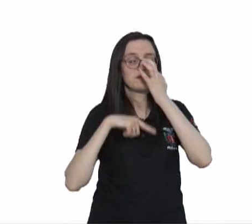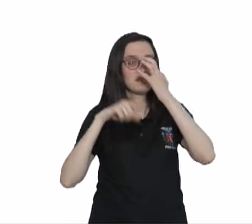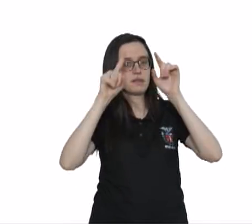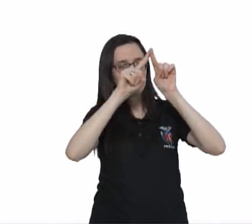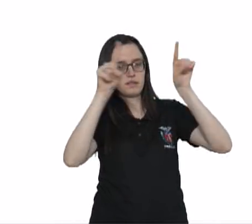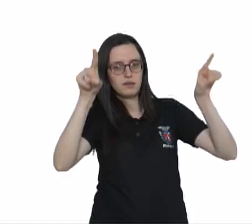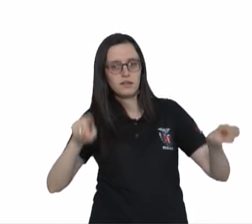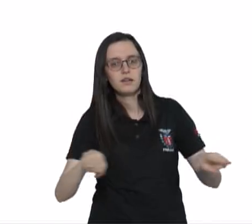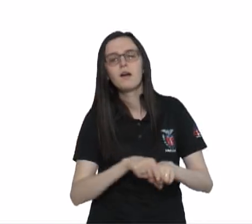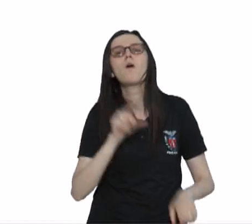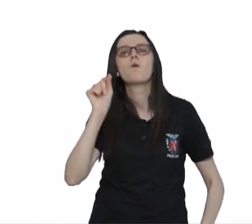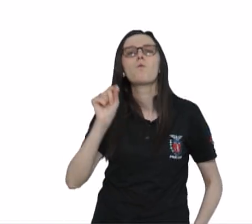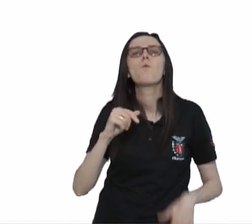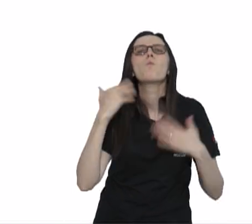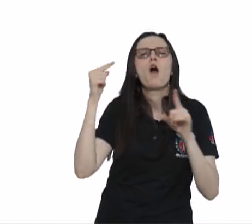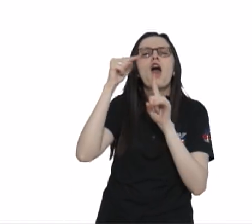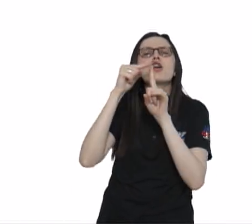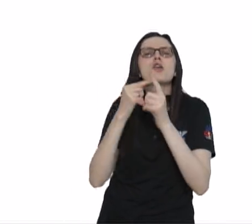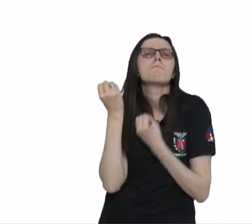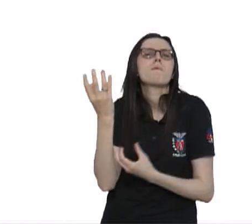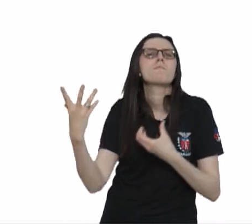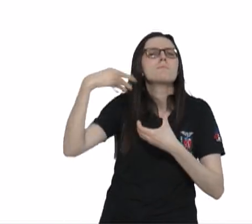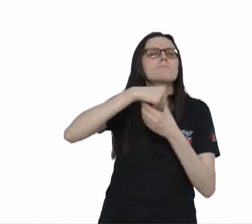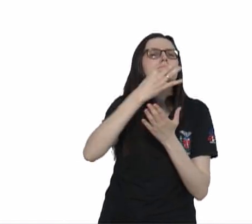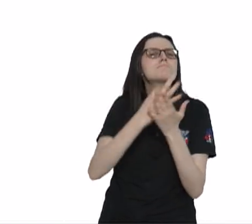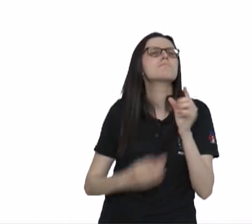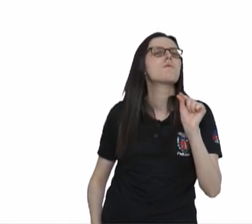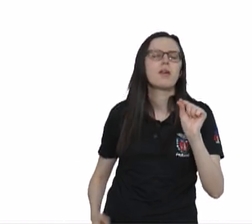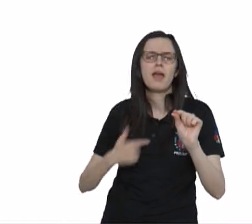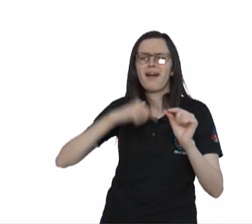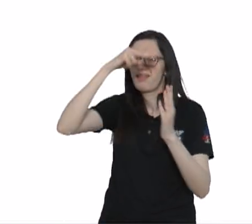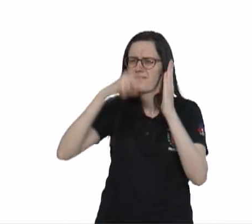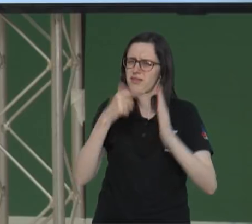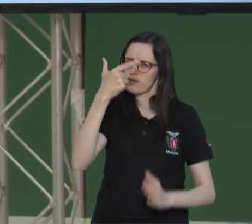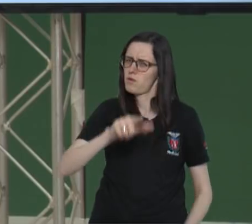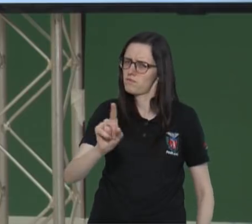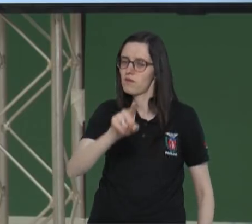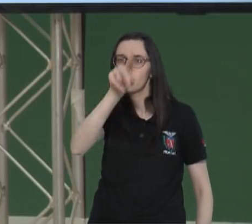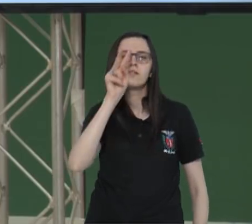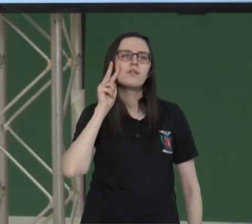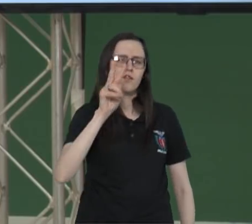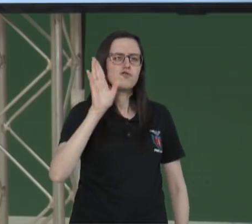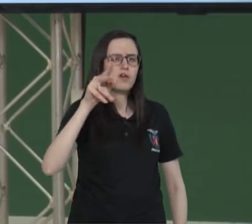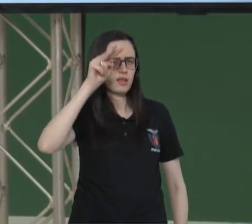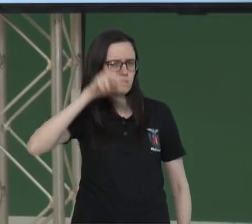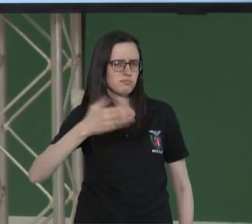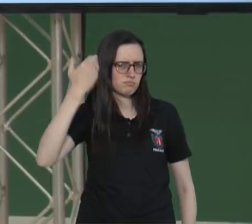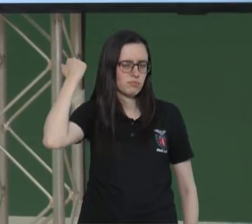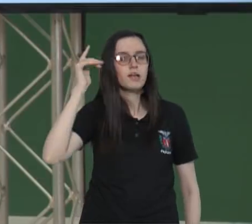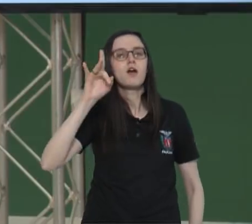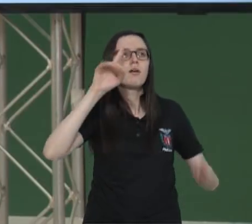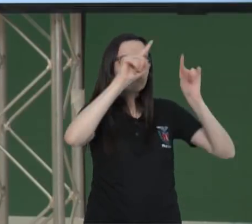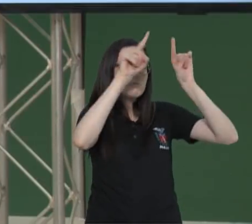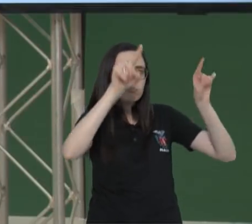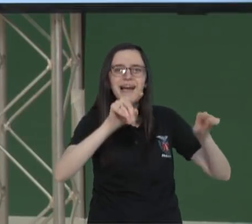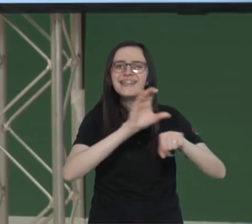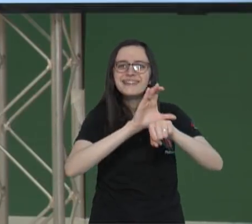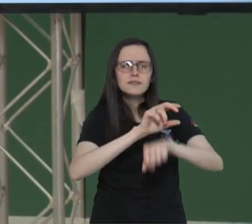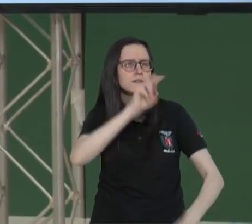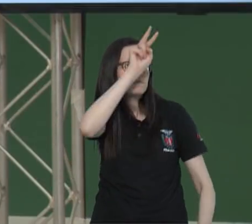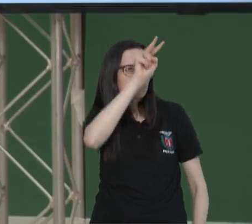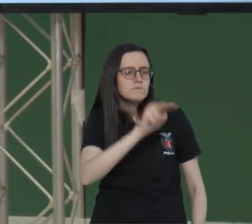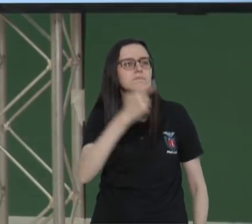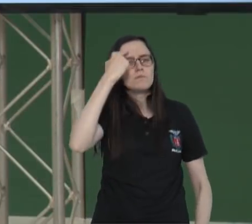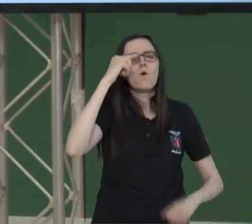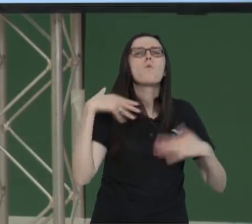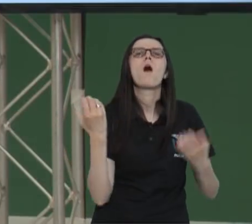quadrinho. Que tipo de informação está presente nesse texto? Eu nem vou ler de novo, vocês estão vendo aqui, eu já li aquela primeira vez. Eu só quero que vocês pensem e respondam